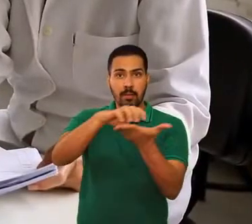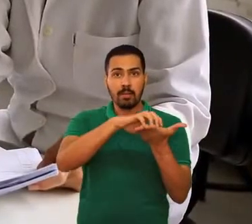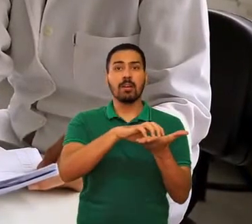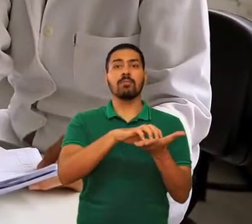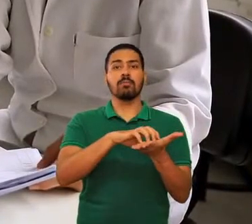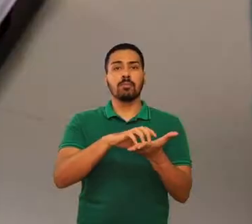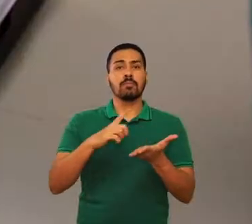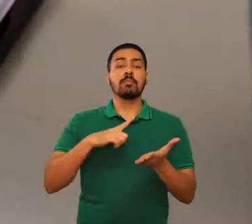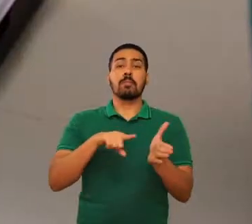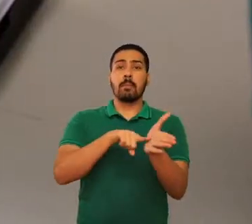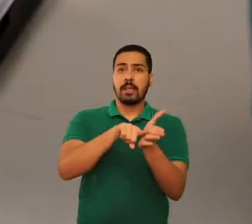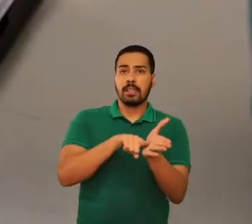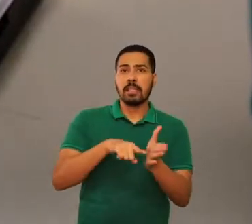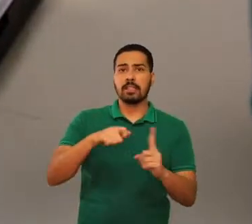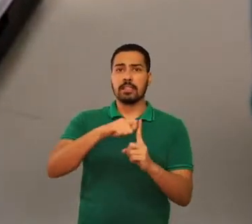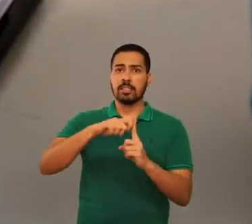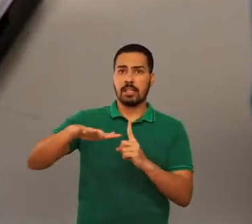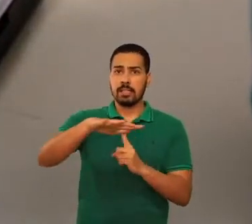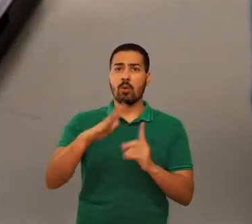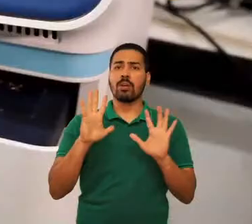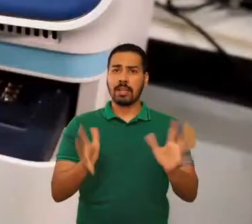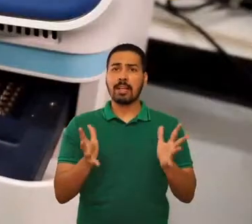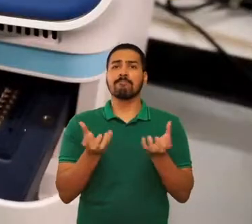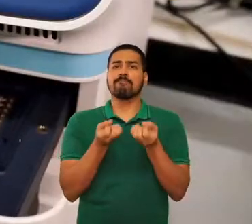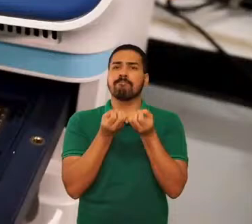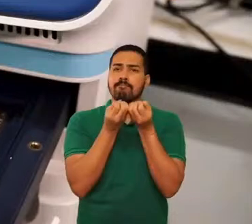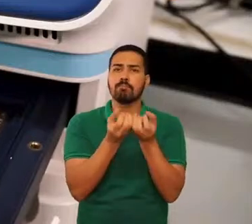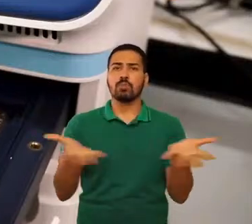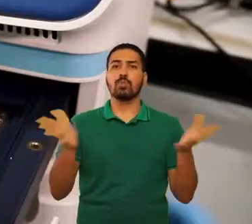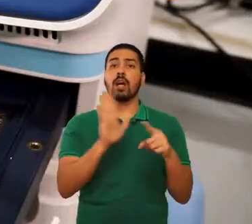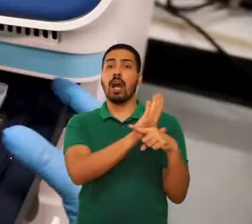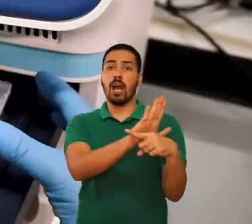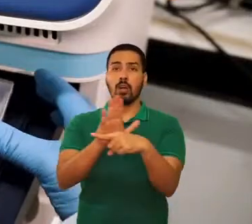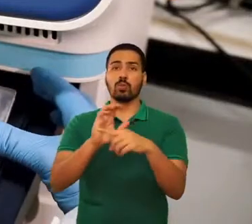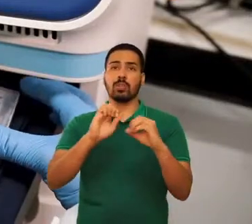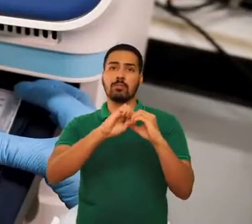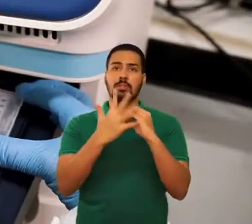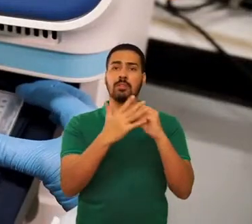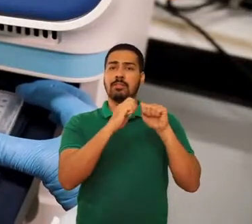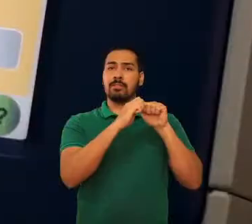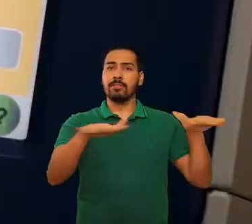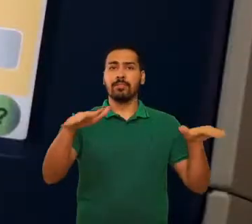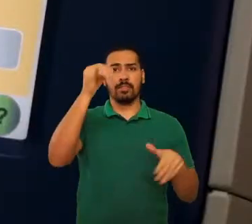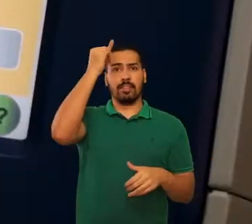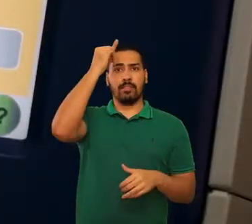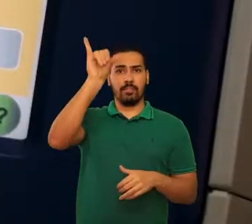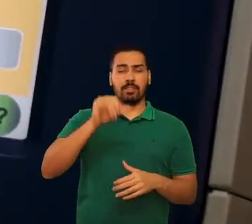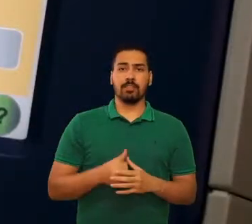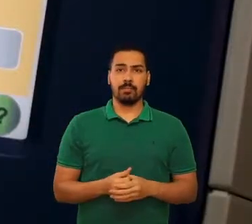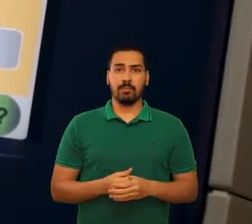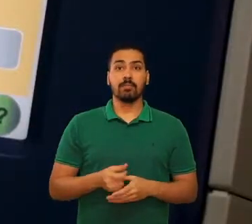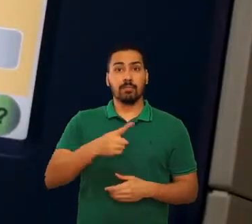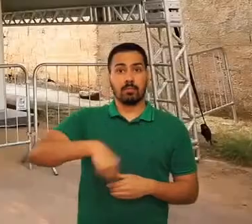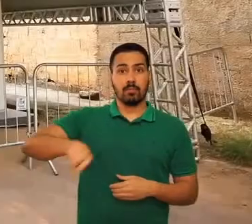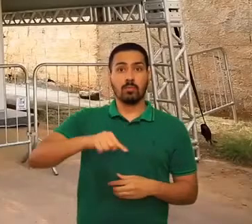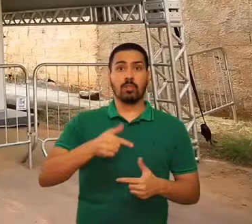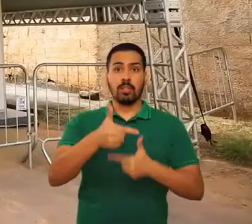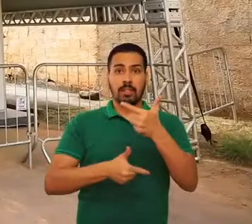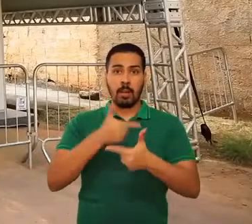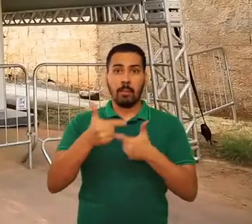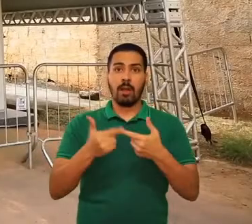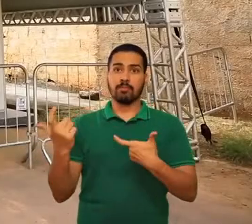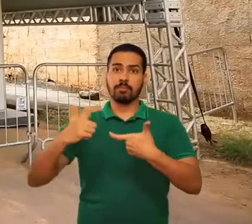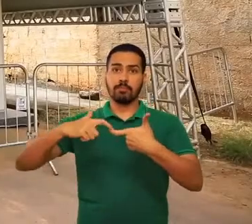nossa infraestrutura de pesquisa e extensão a serviço da contenção da pandemia da Covid-19.